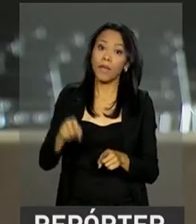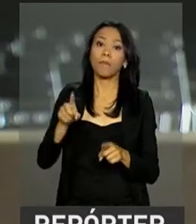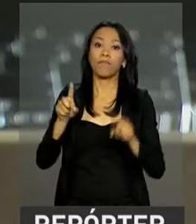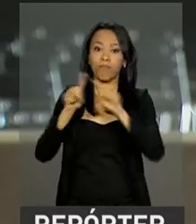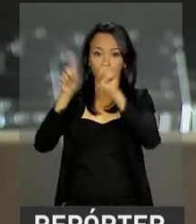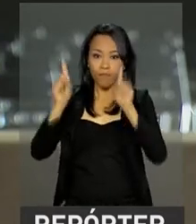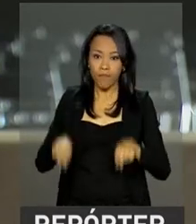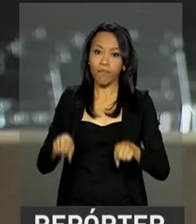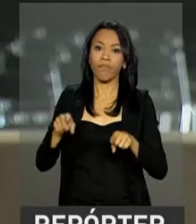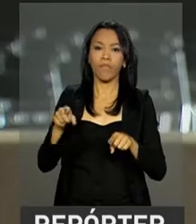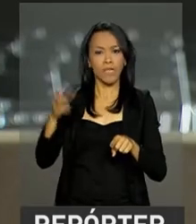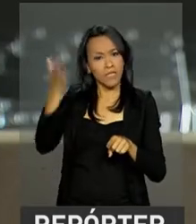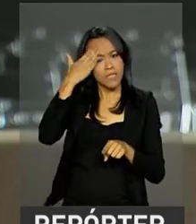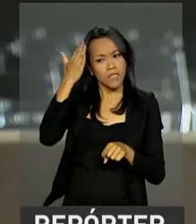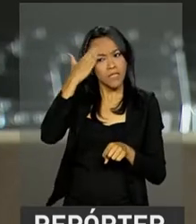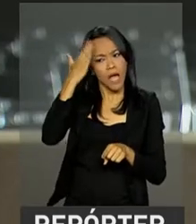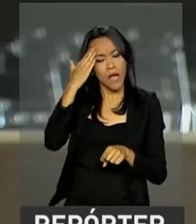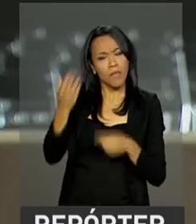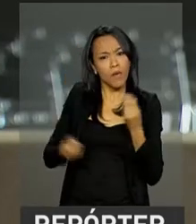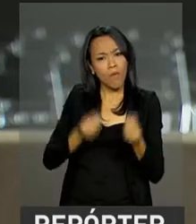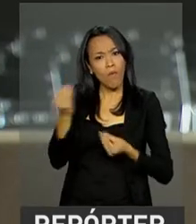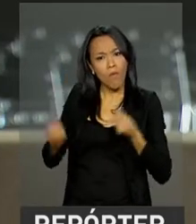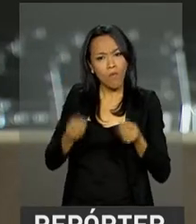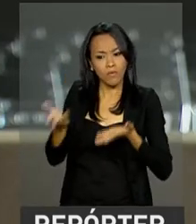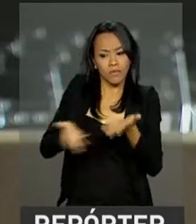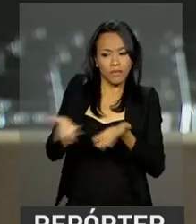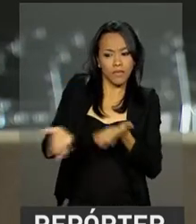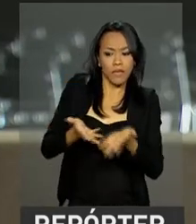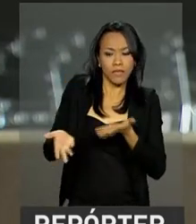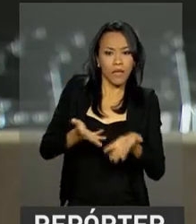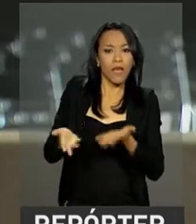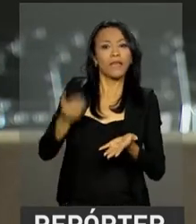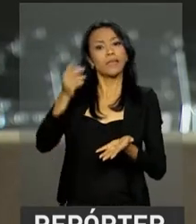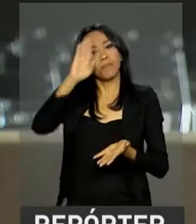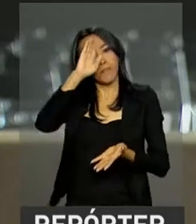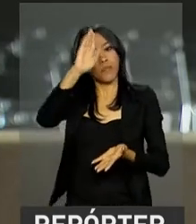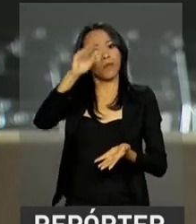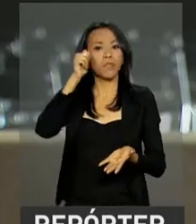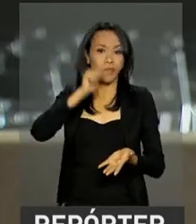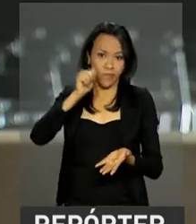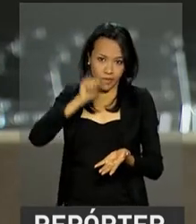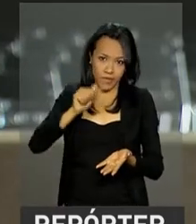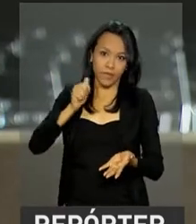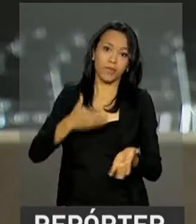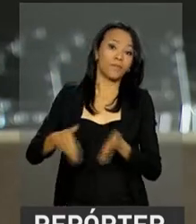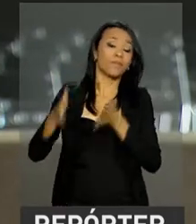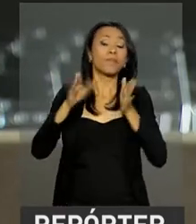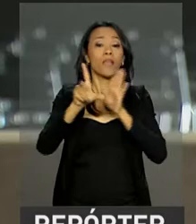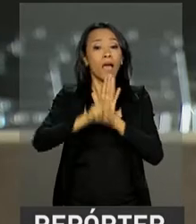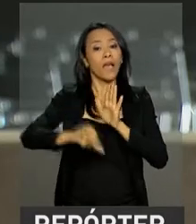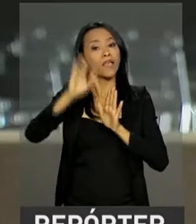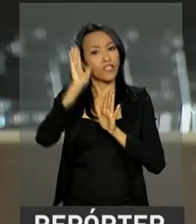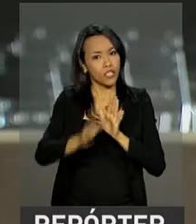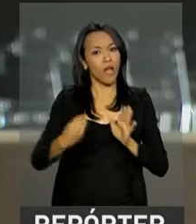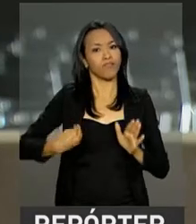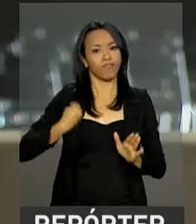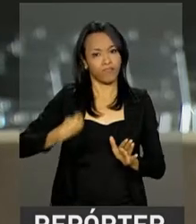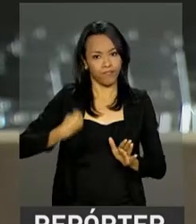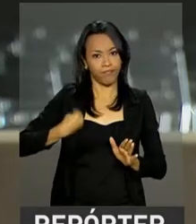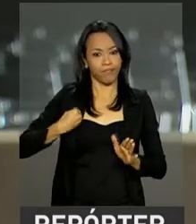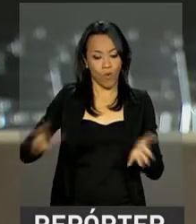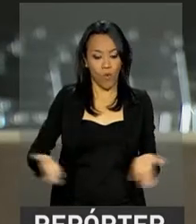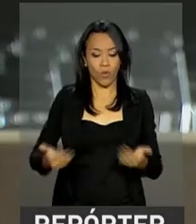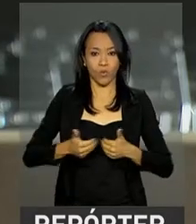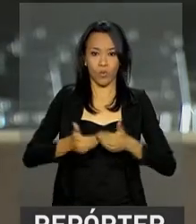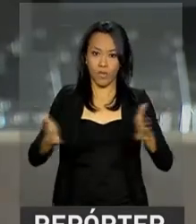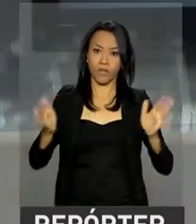previamente qualificados e preferencialmente do sexo feminino a lei já está valendo a partir de